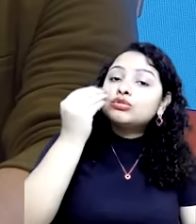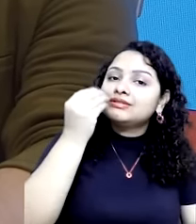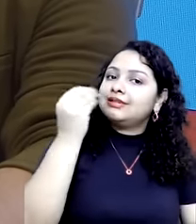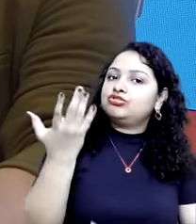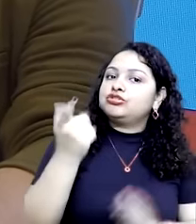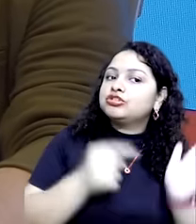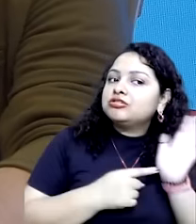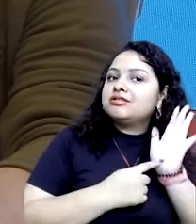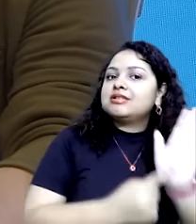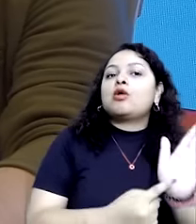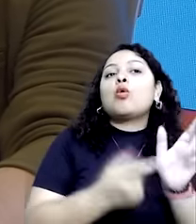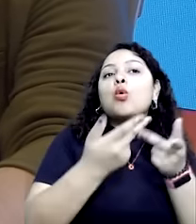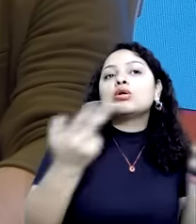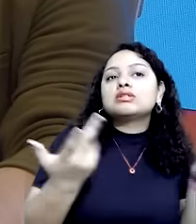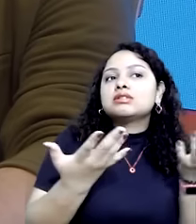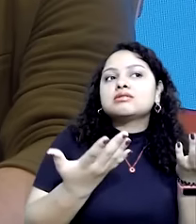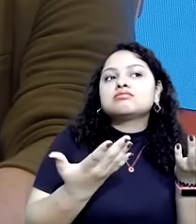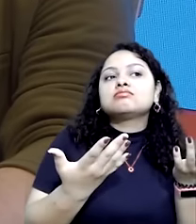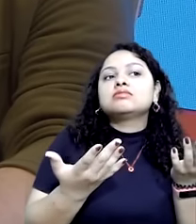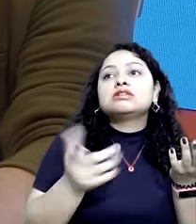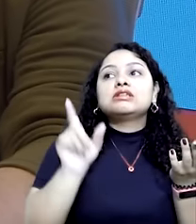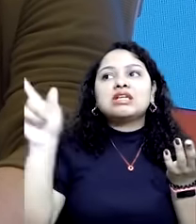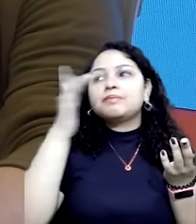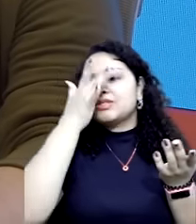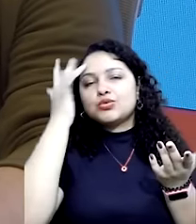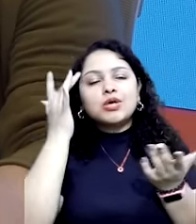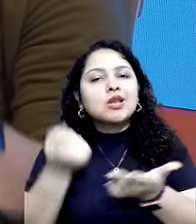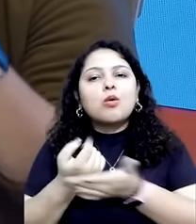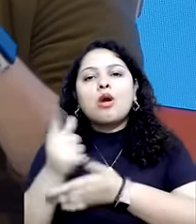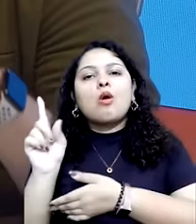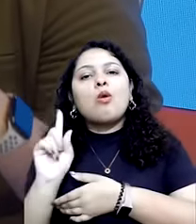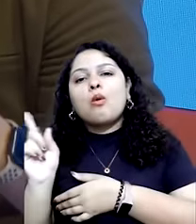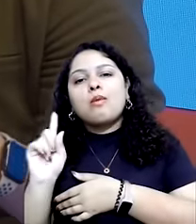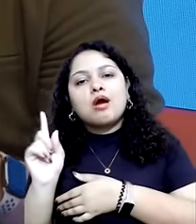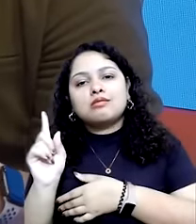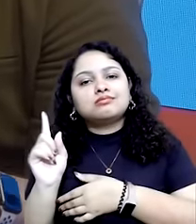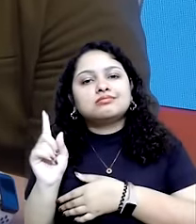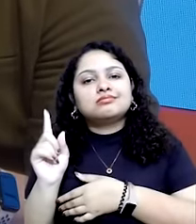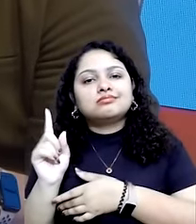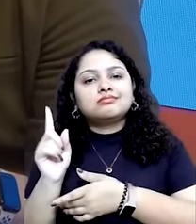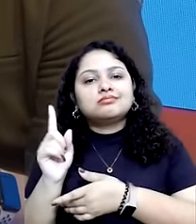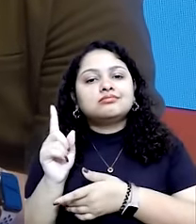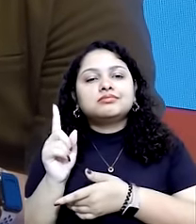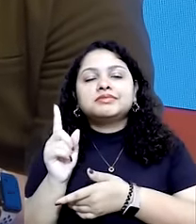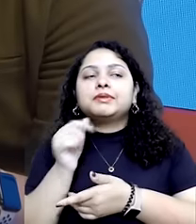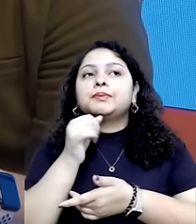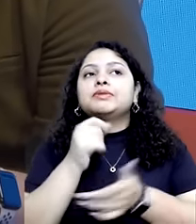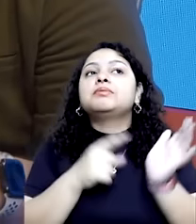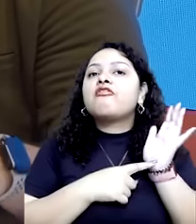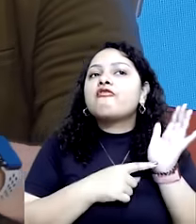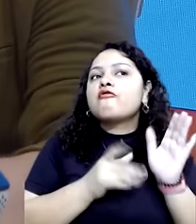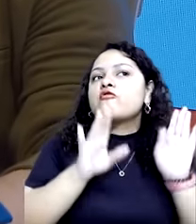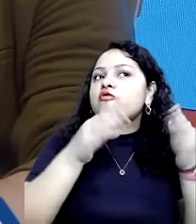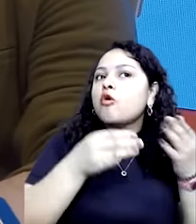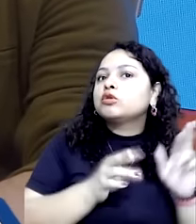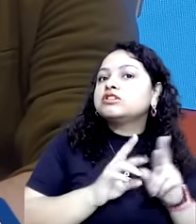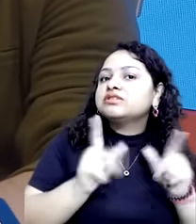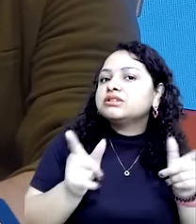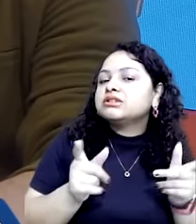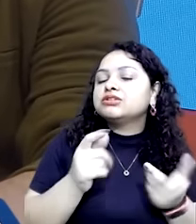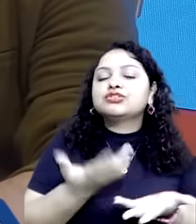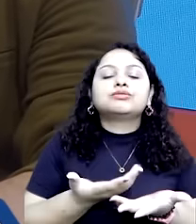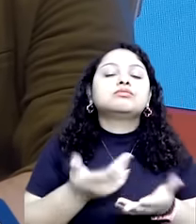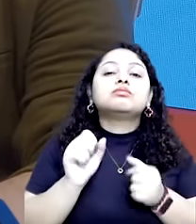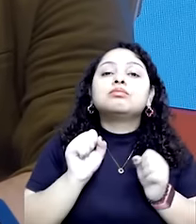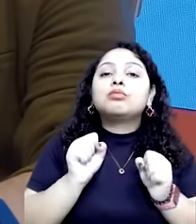dar destaque para coisas que talvez aquele consumidor não teria atenção então você consegue dar um foco diferenciado você pode